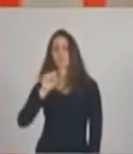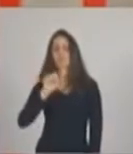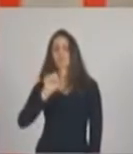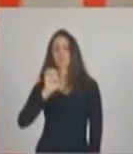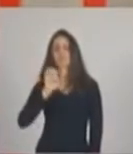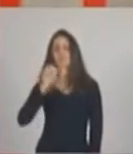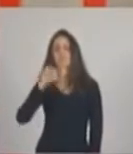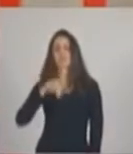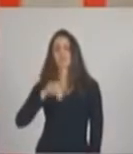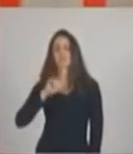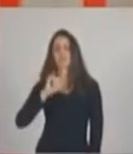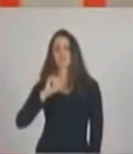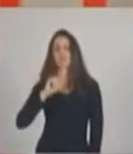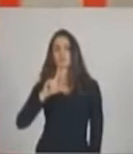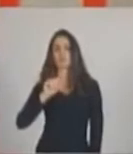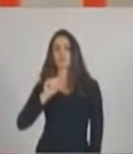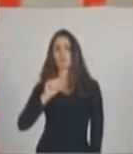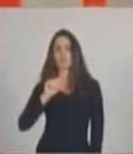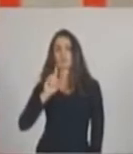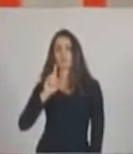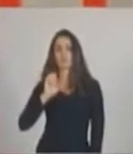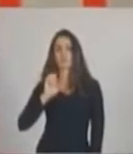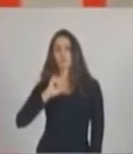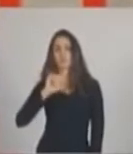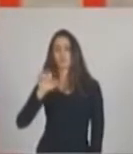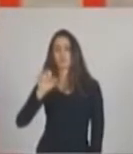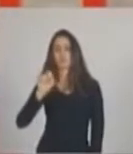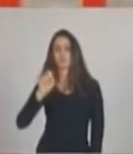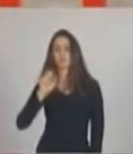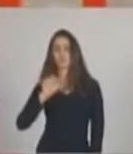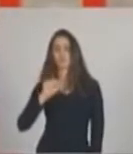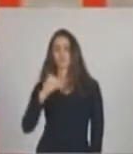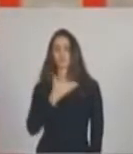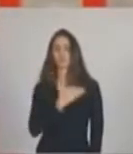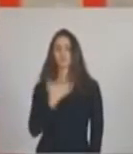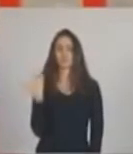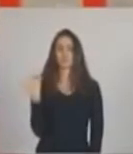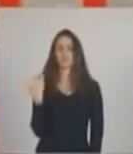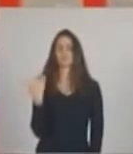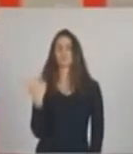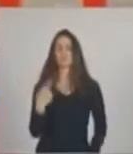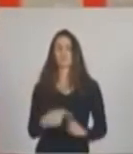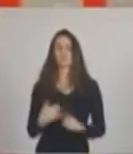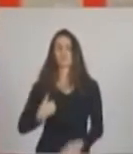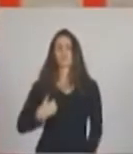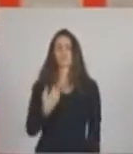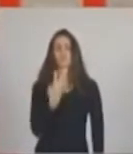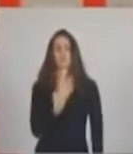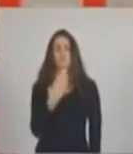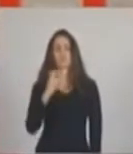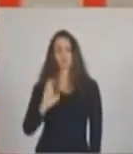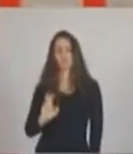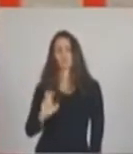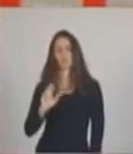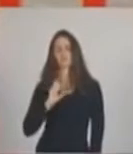Jesus, moradora de Rio Bananal, que faleceu aos 45 anos